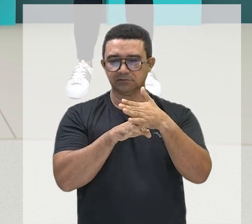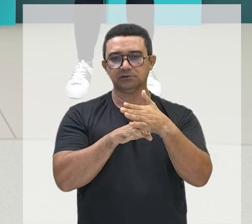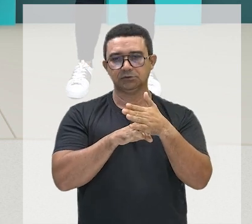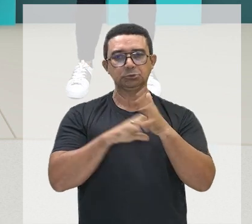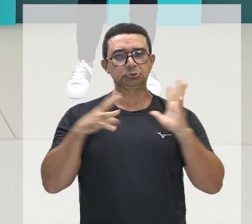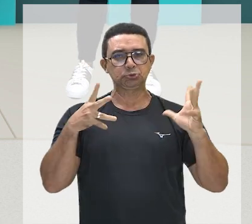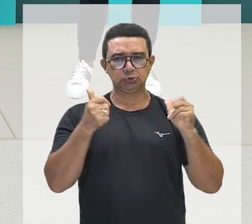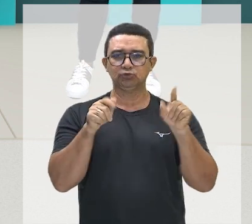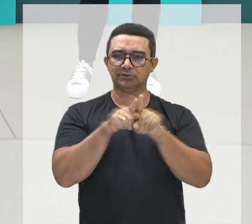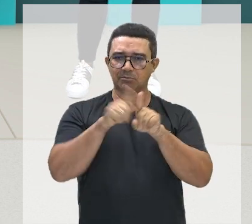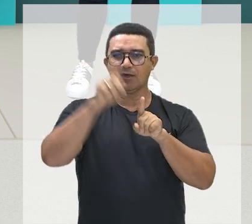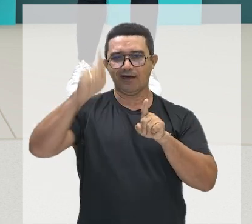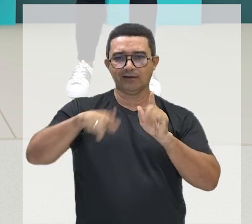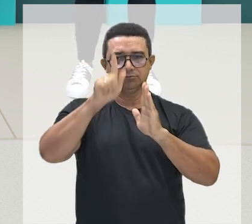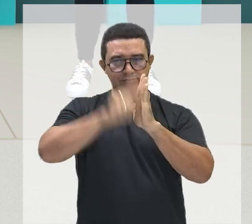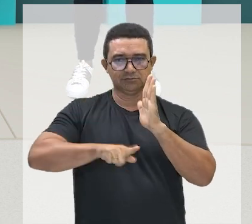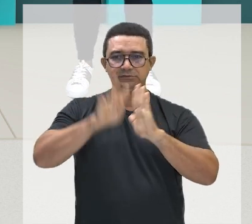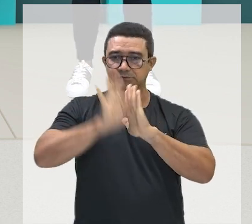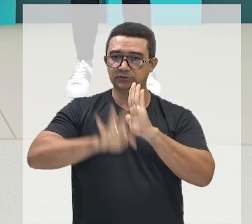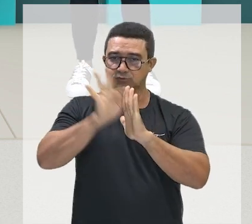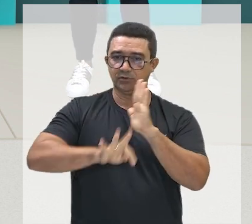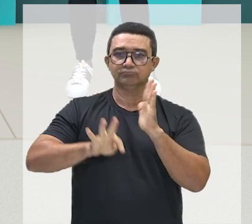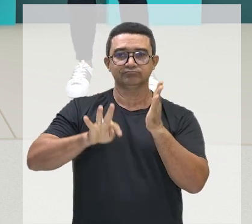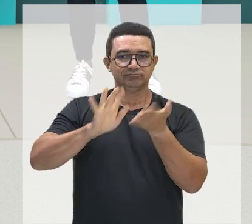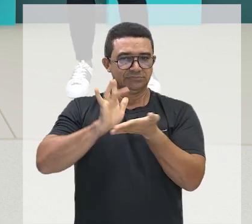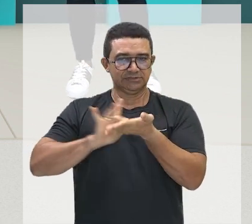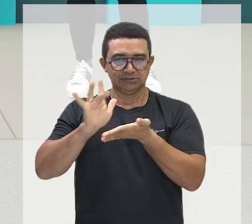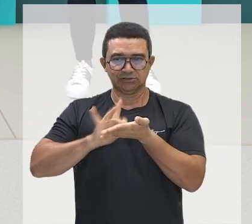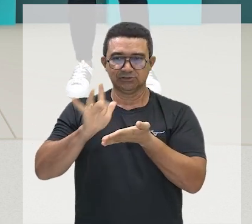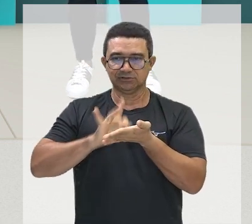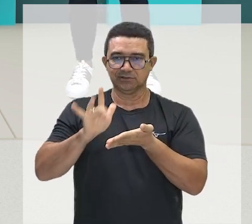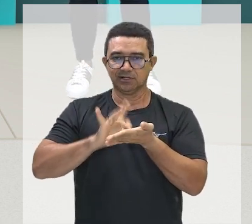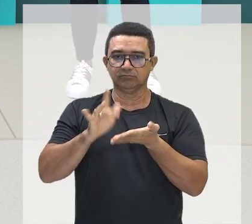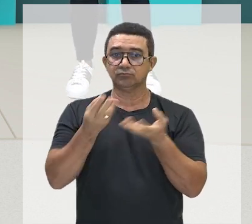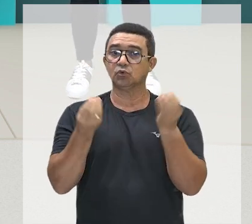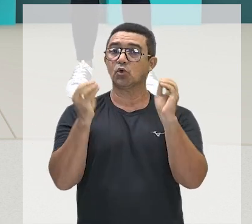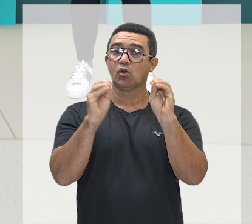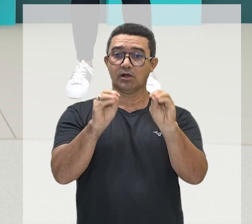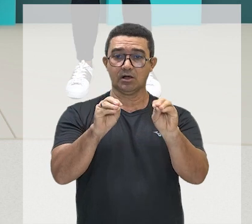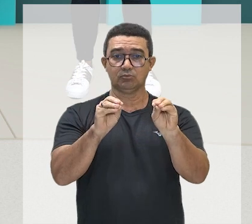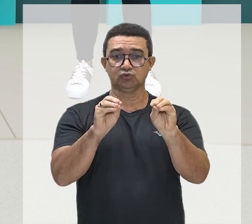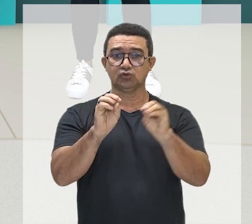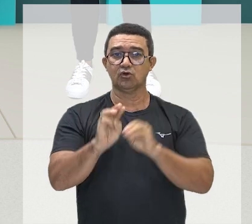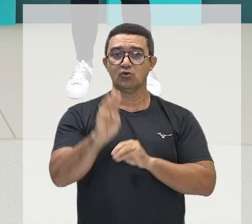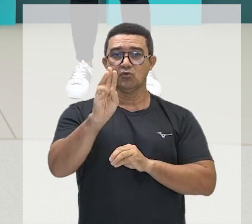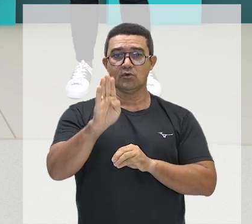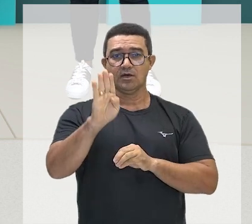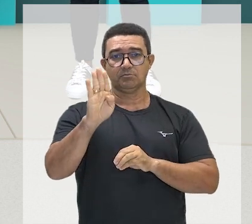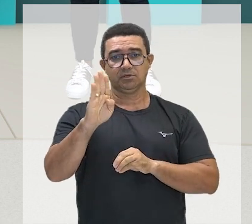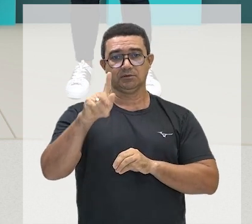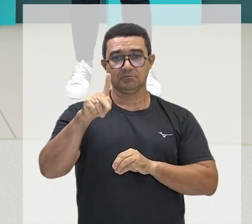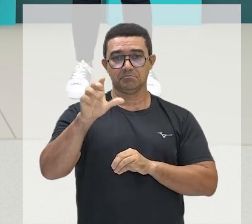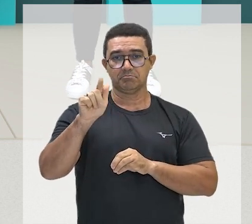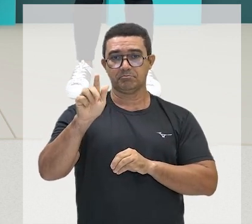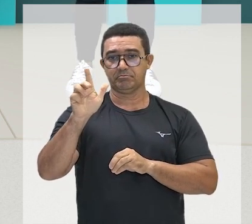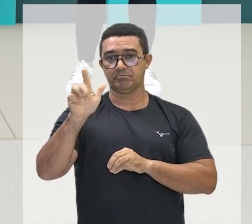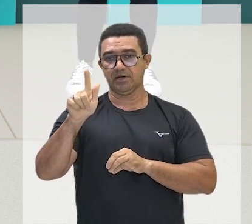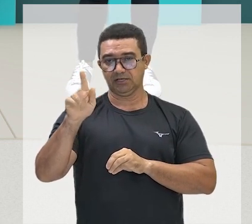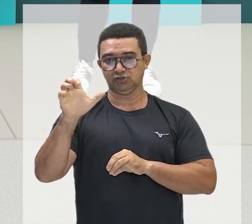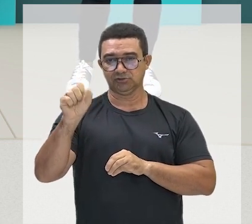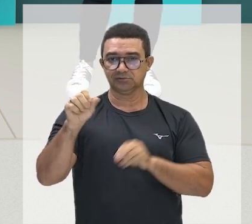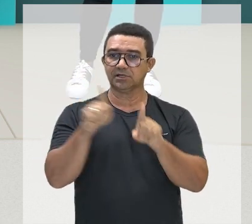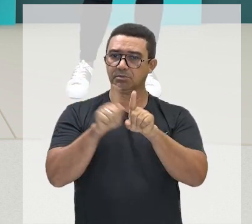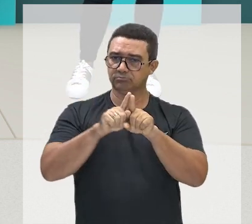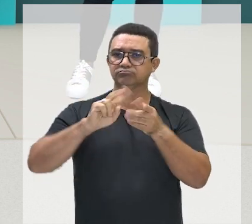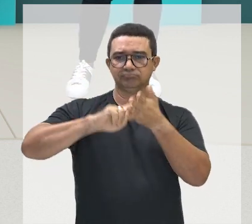textual digital. Nesse caso aqui nós colocamos web pages, que nós podemos chamar de sites, né? Vamos mais